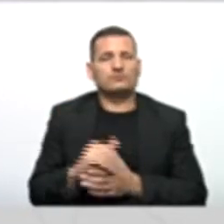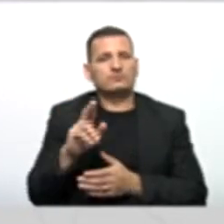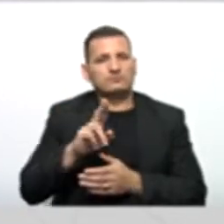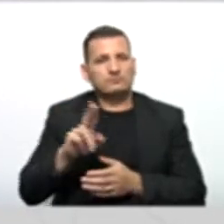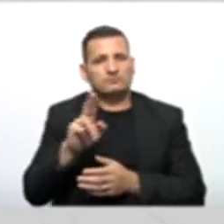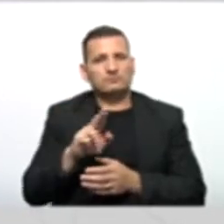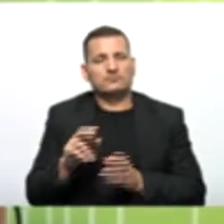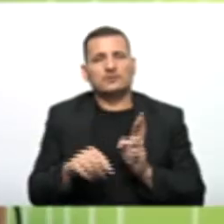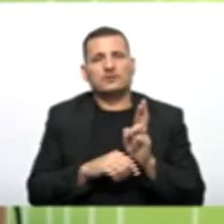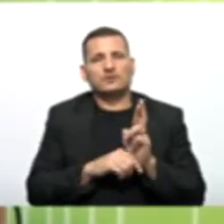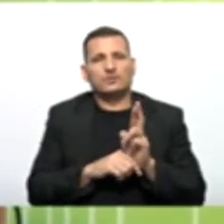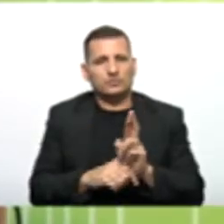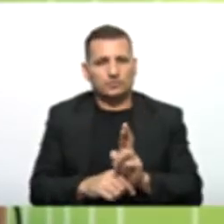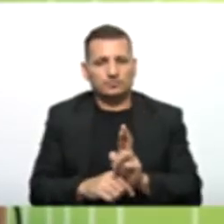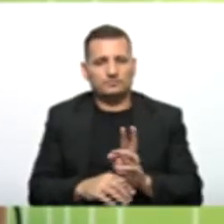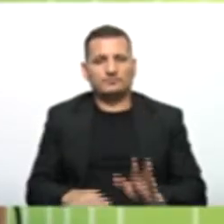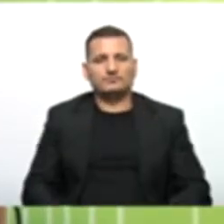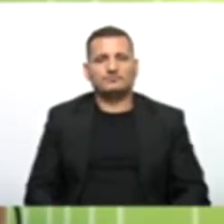recursos disponíveis.